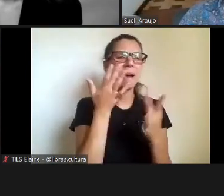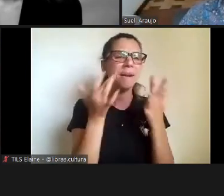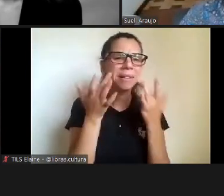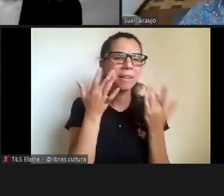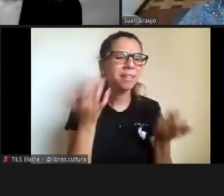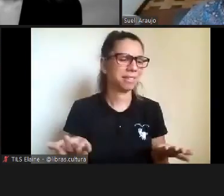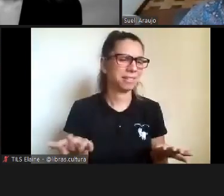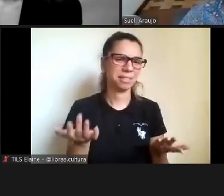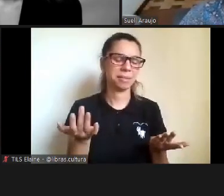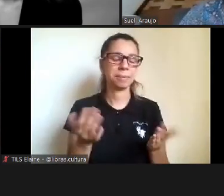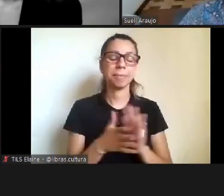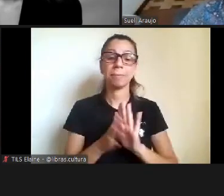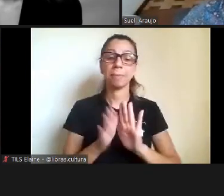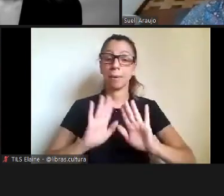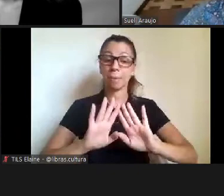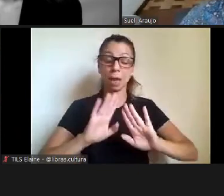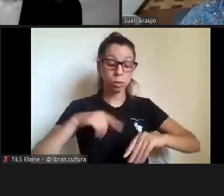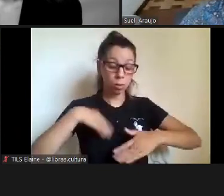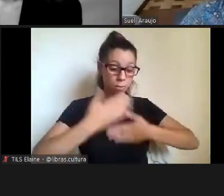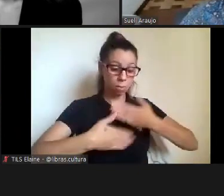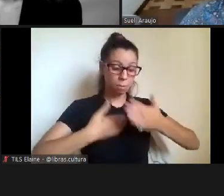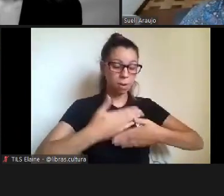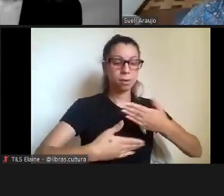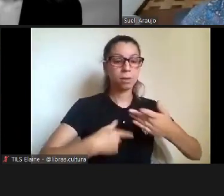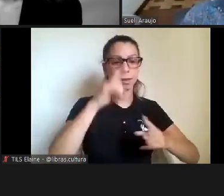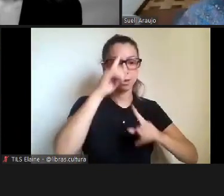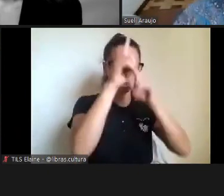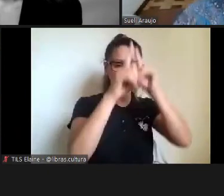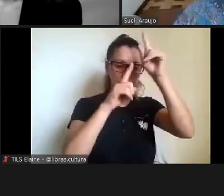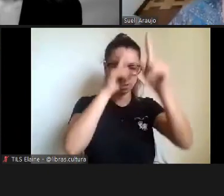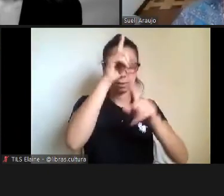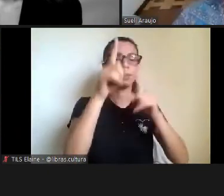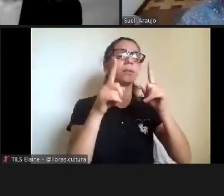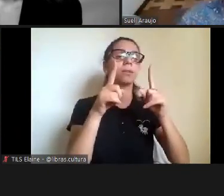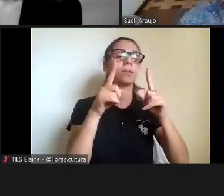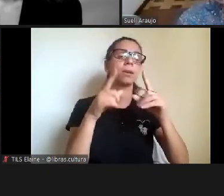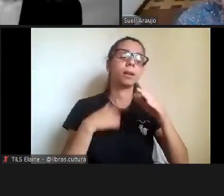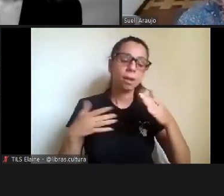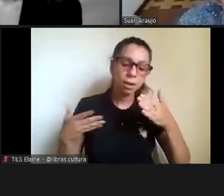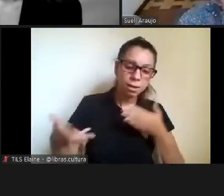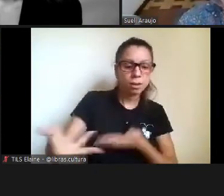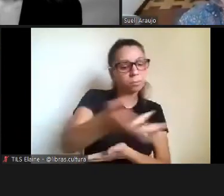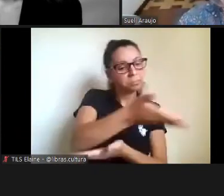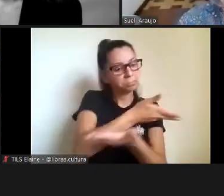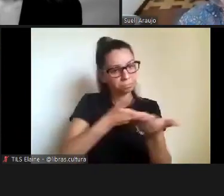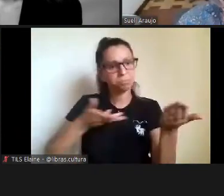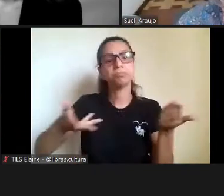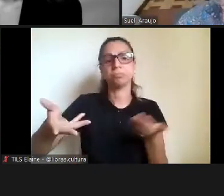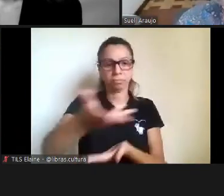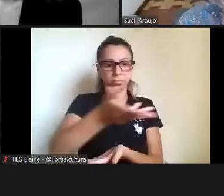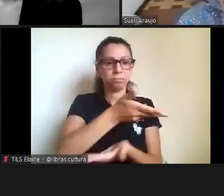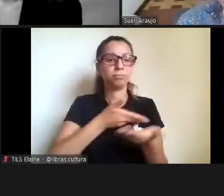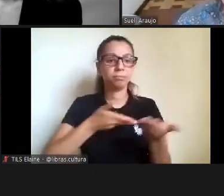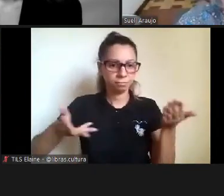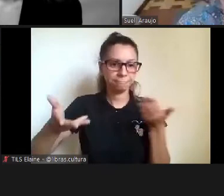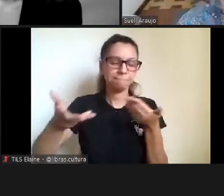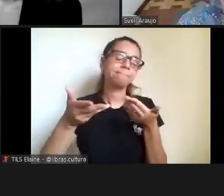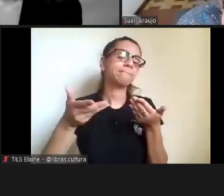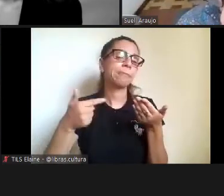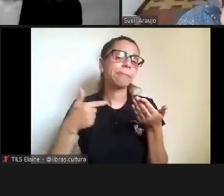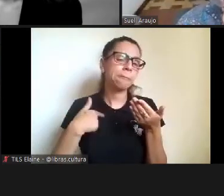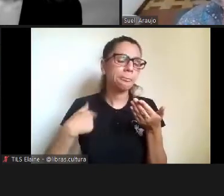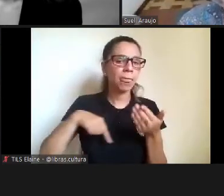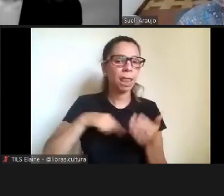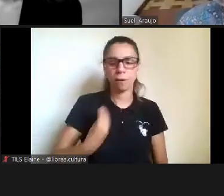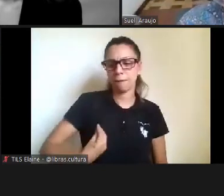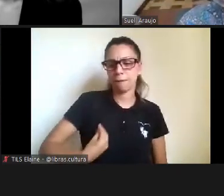Mas o meu processo criativo, ele se dá muito a partir de trocas e compartilhamentos, né? E como a gente está vivendo nesse